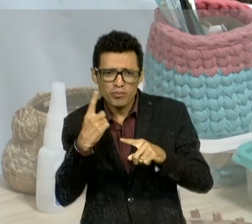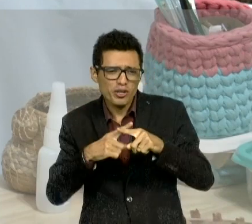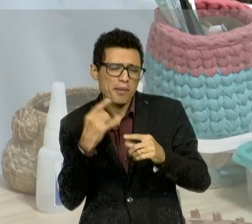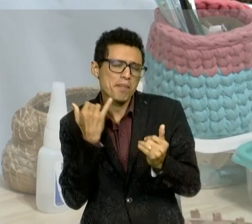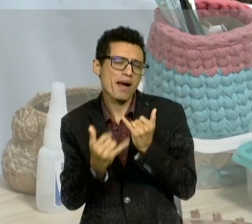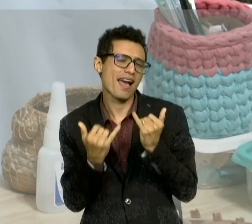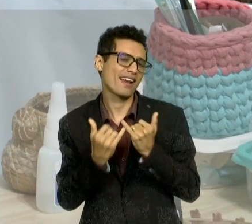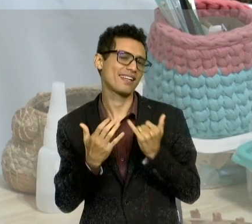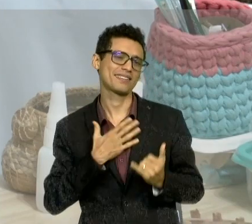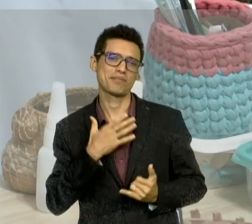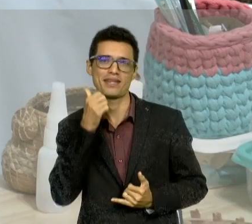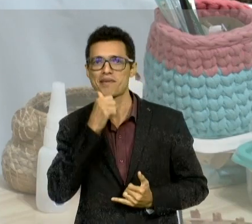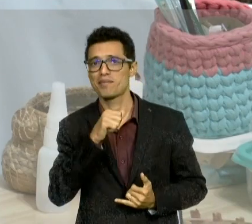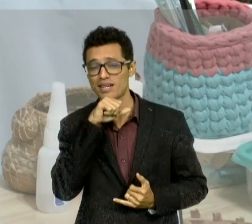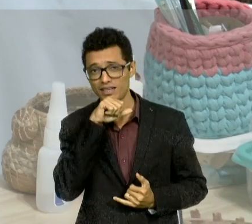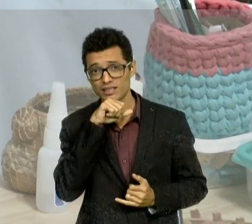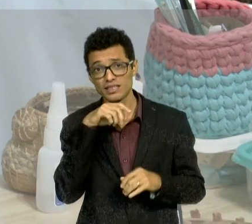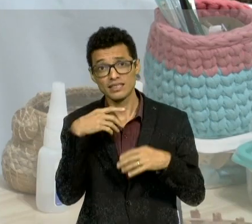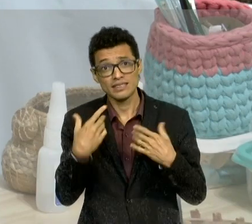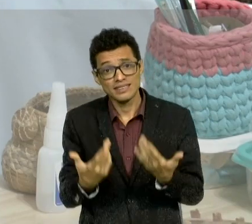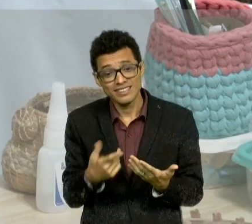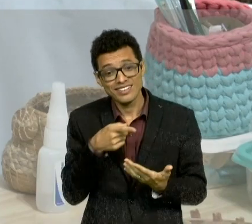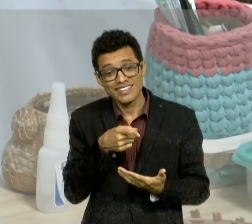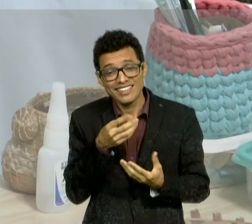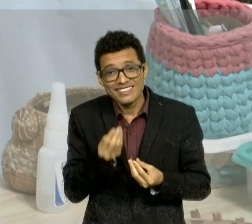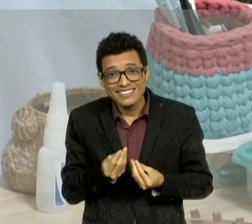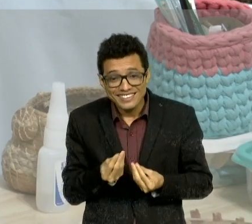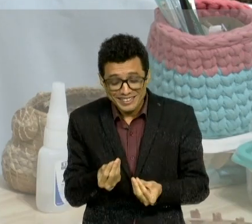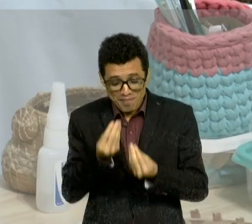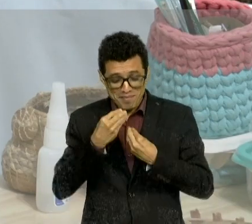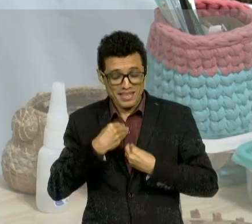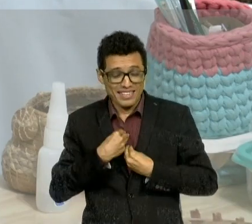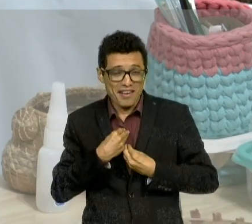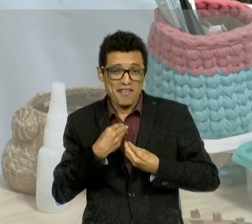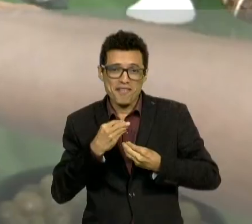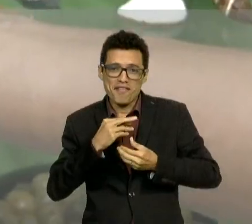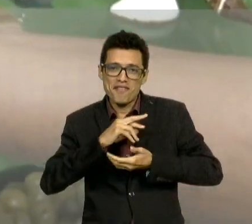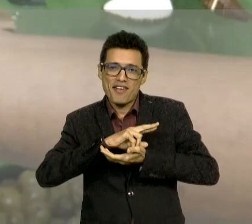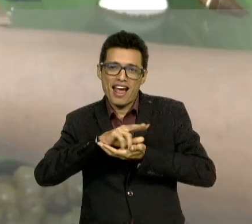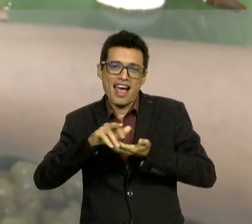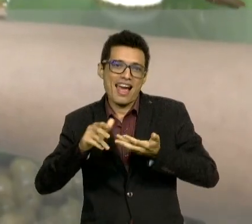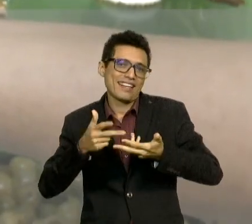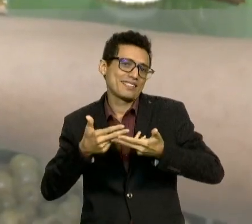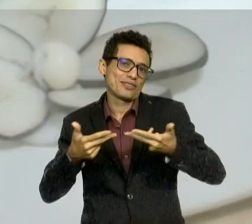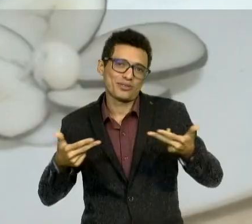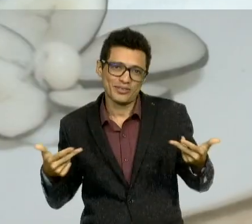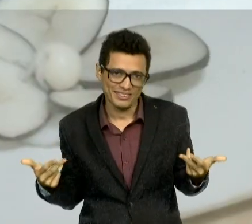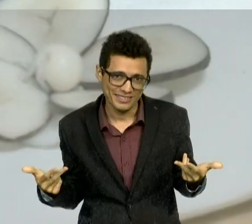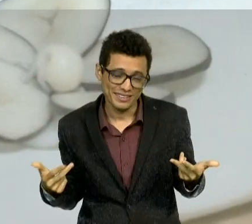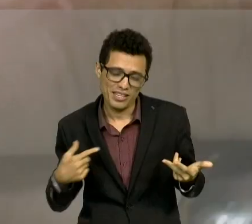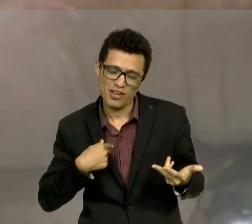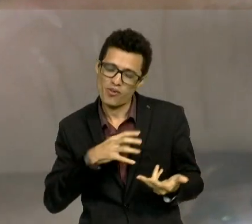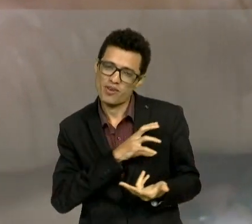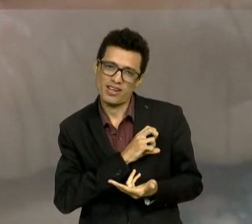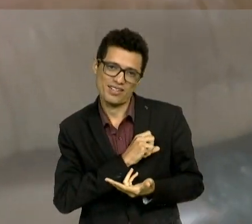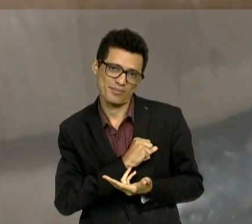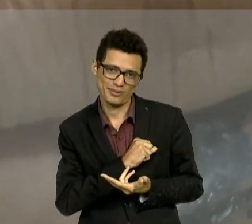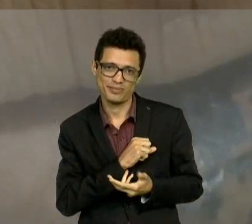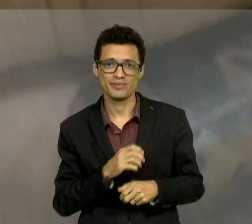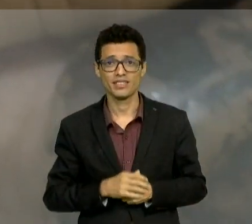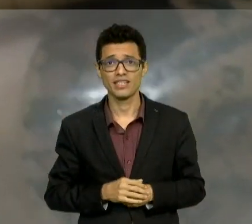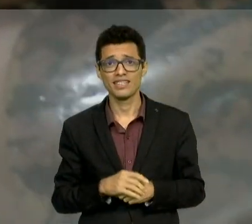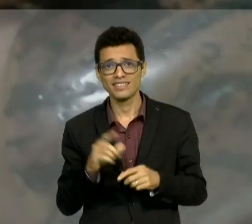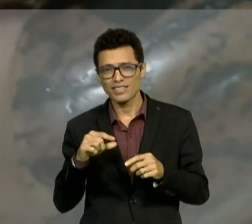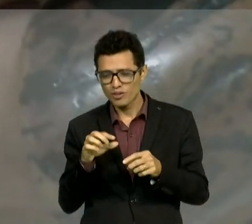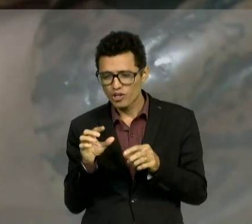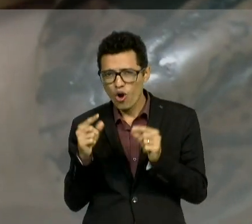é uma peça que me agrega infinitas coisas. Então, eu amo fazer as biojoias. Após selecionar as sementes e combinar